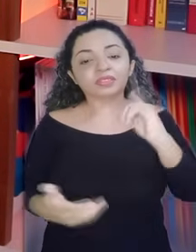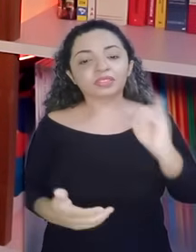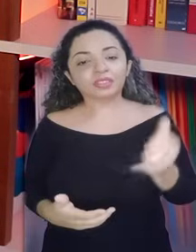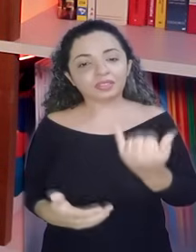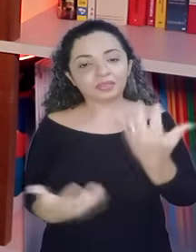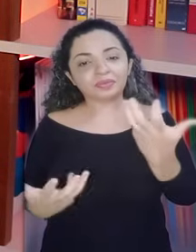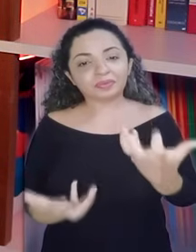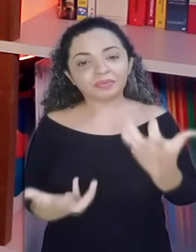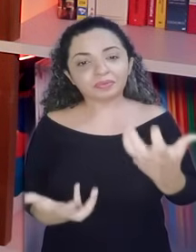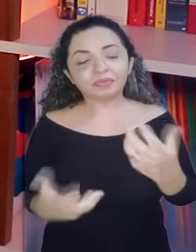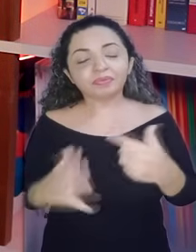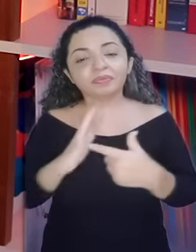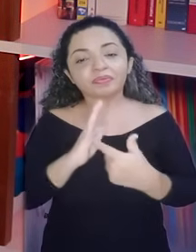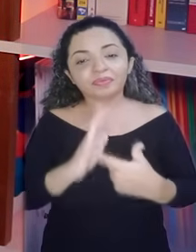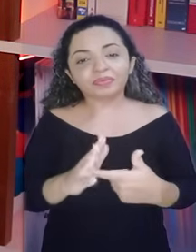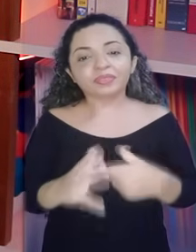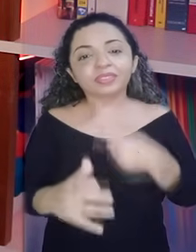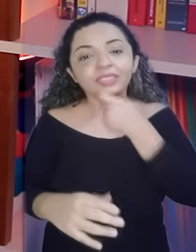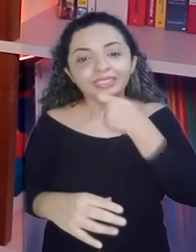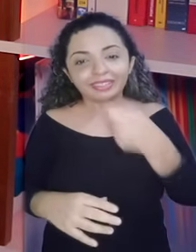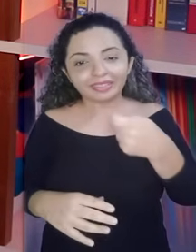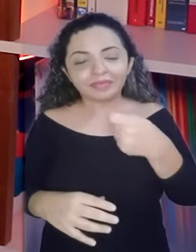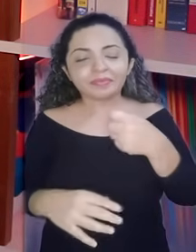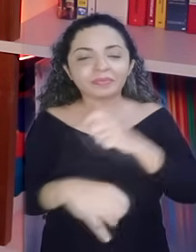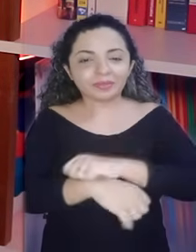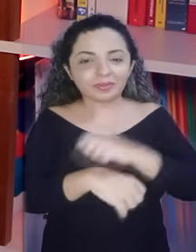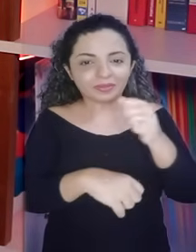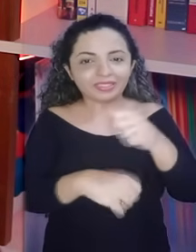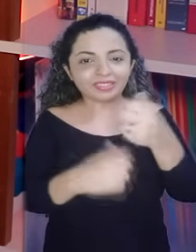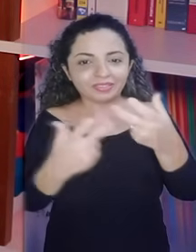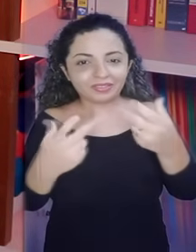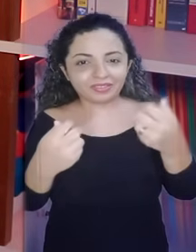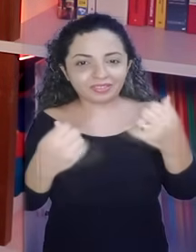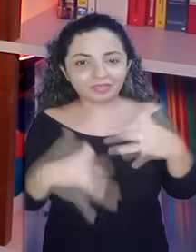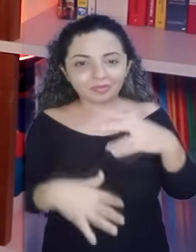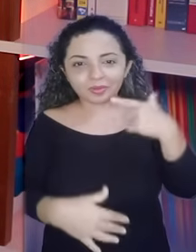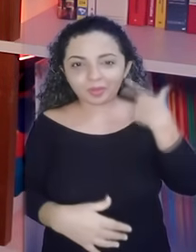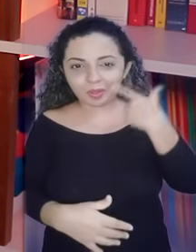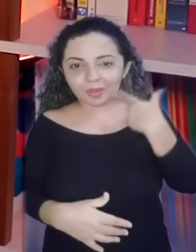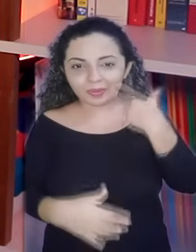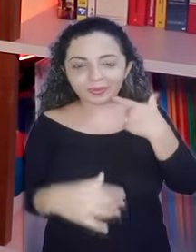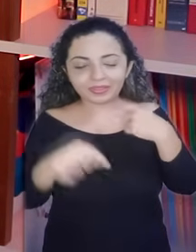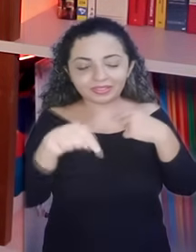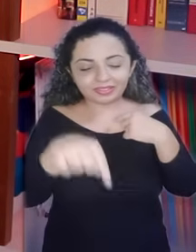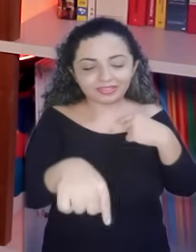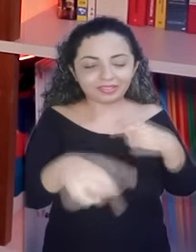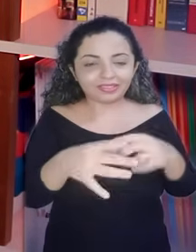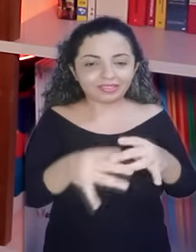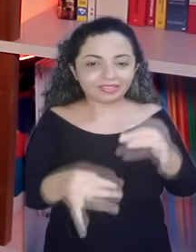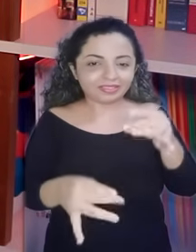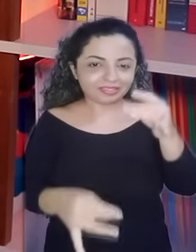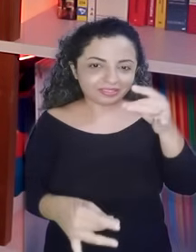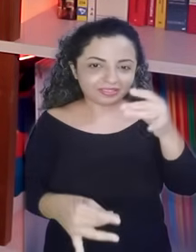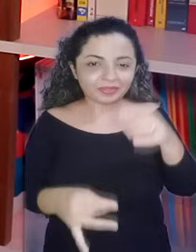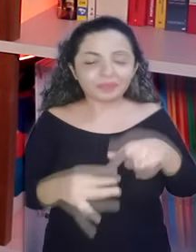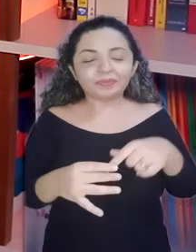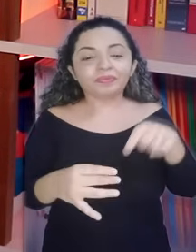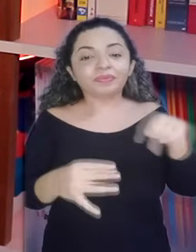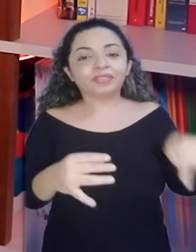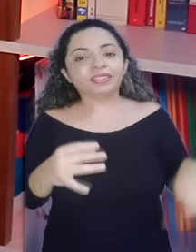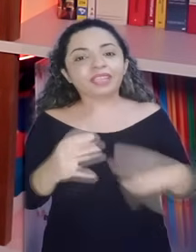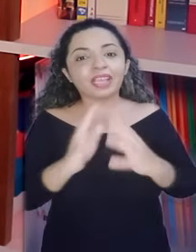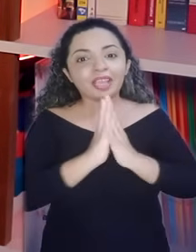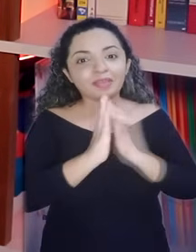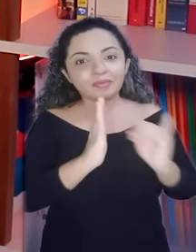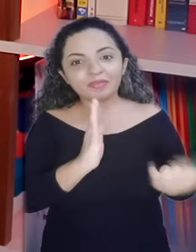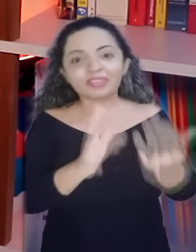e também indicar essas obras aqui para vocês. Agora eu quero que você comente aqui na aba de comentários outras obras que expandem